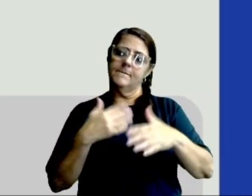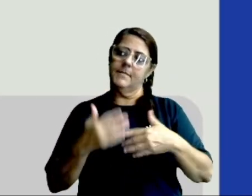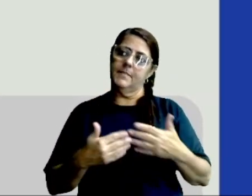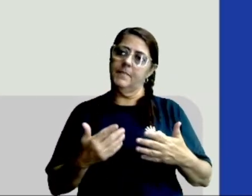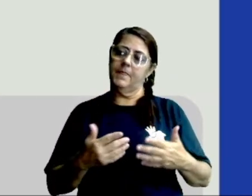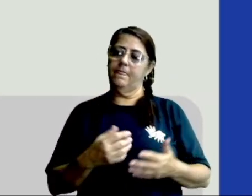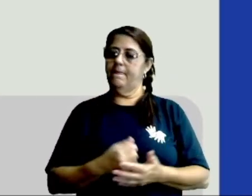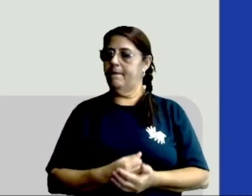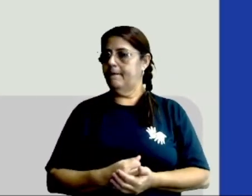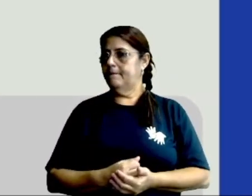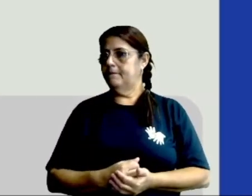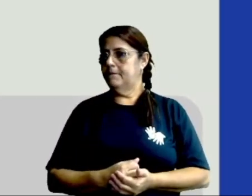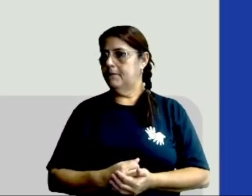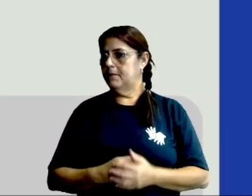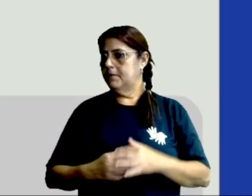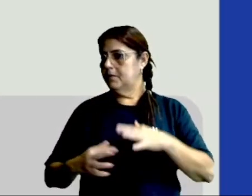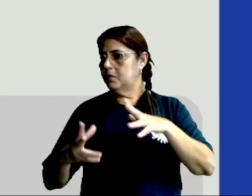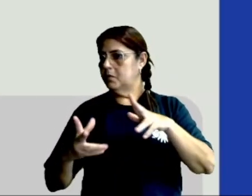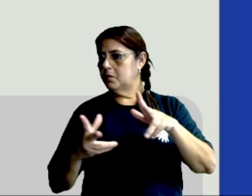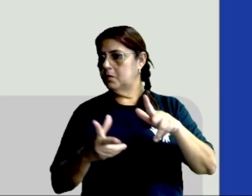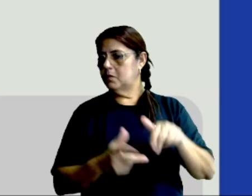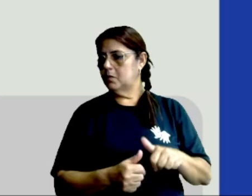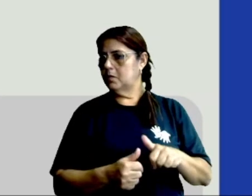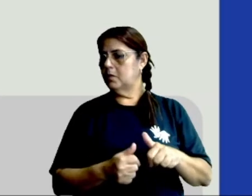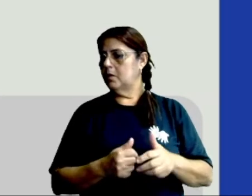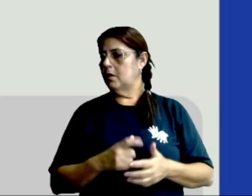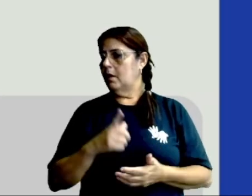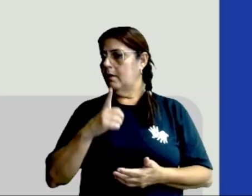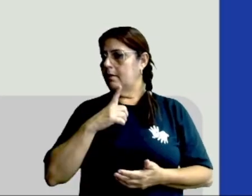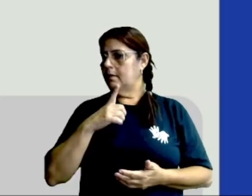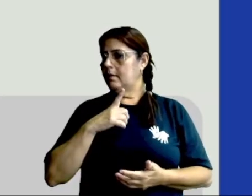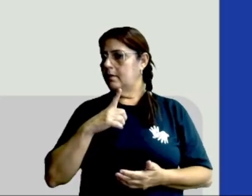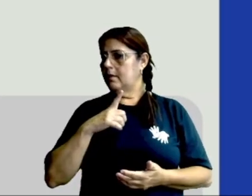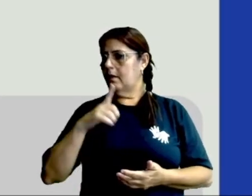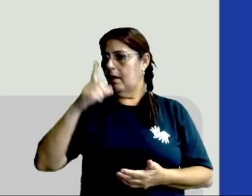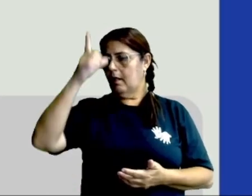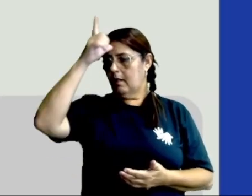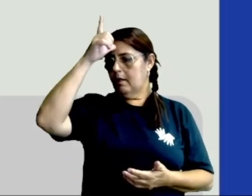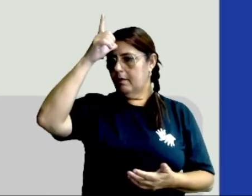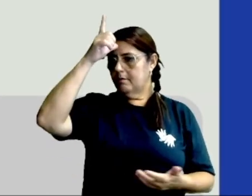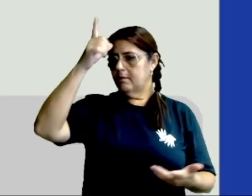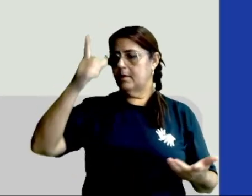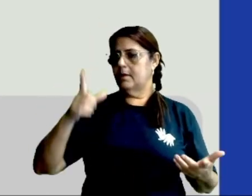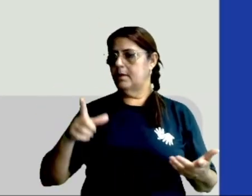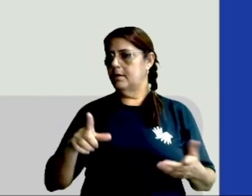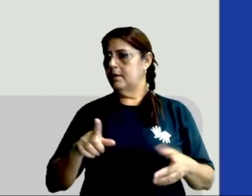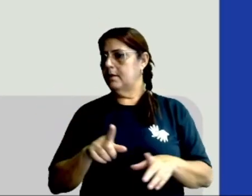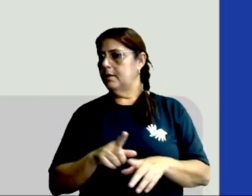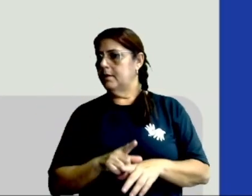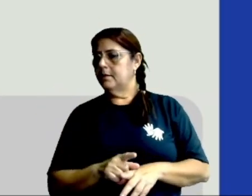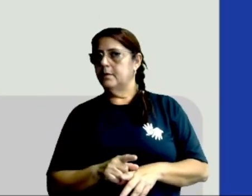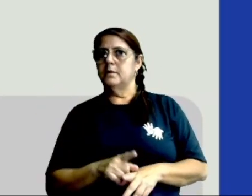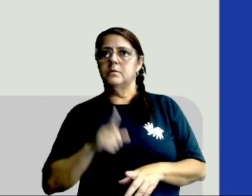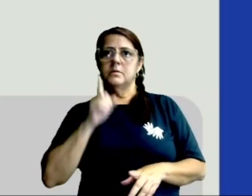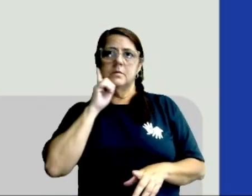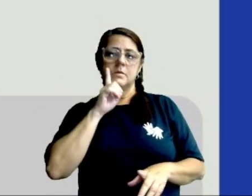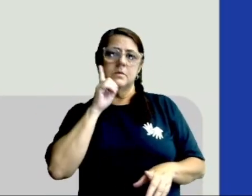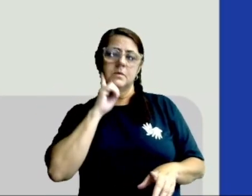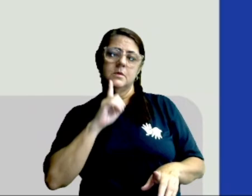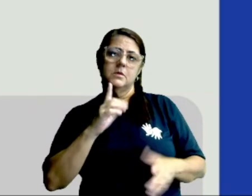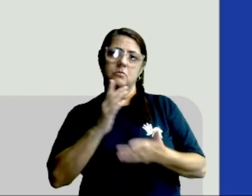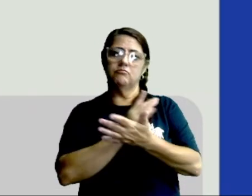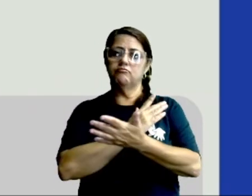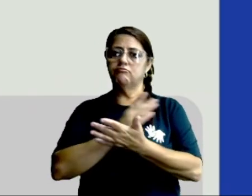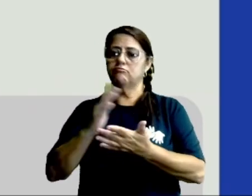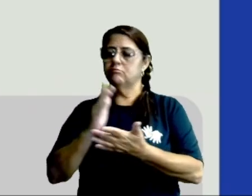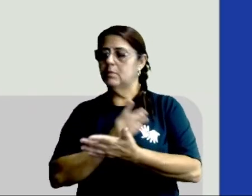produtos e culturas, né, para o mundo todo, né. Ali pega a Alemanha, Reino Unido, né, aquela região. Tem uns também